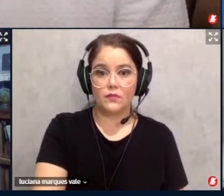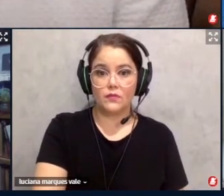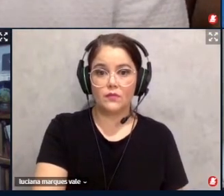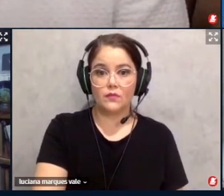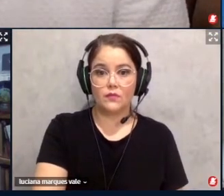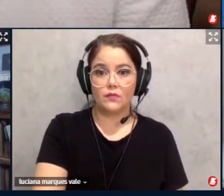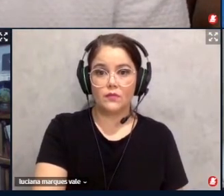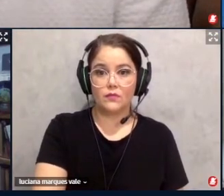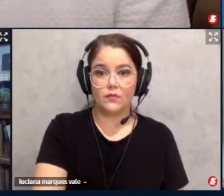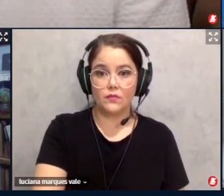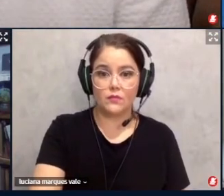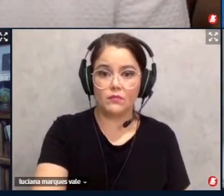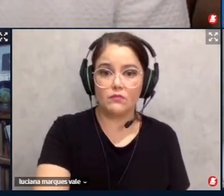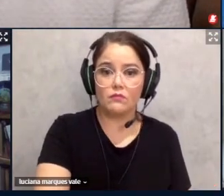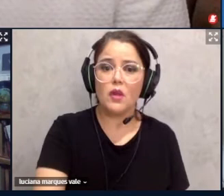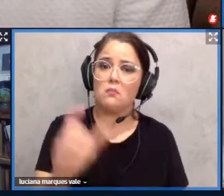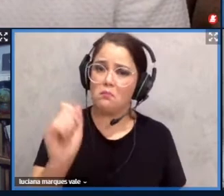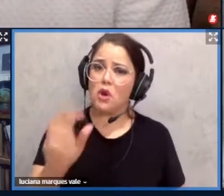Alex, você pode responder.